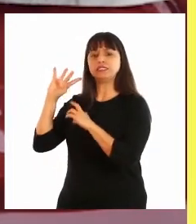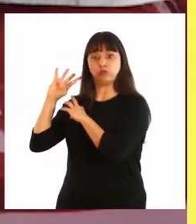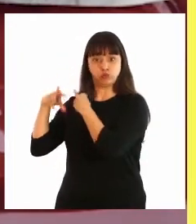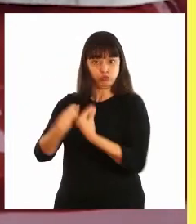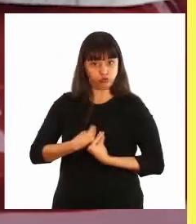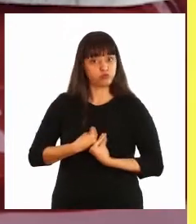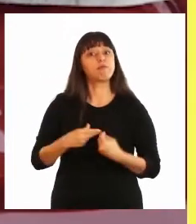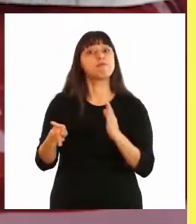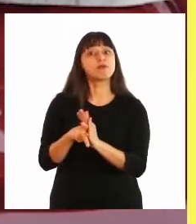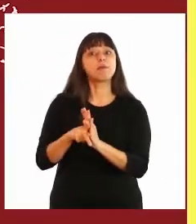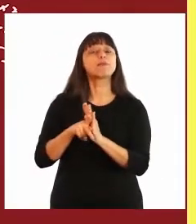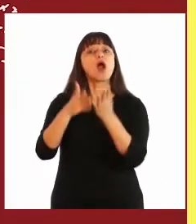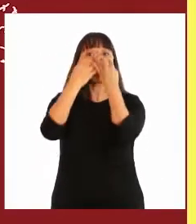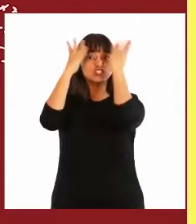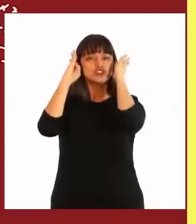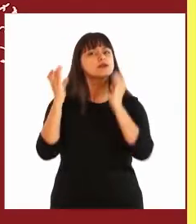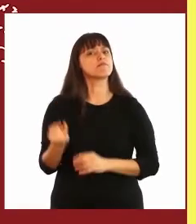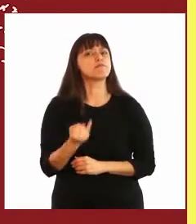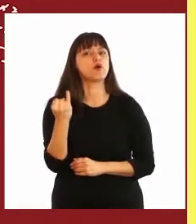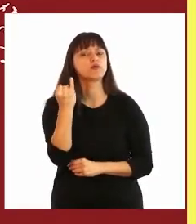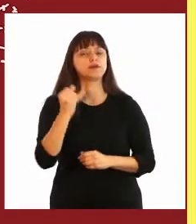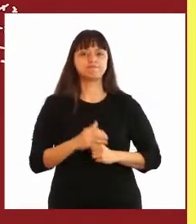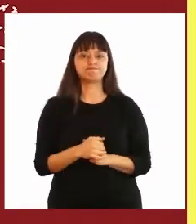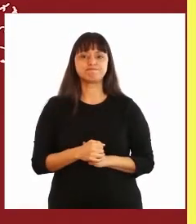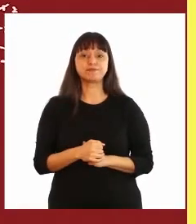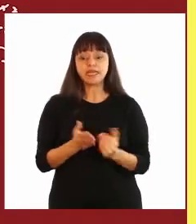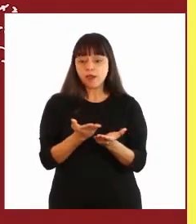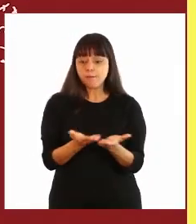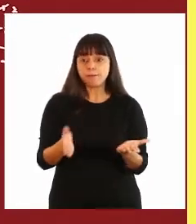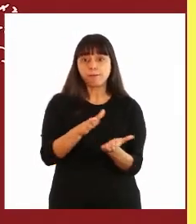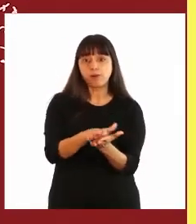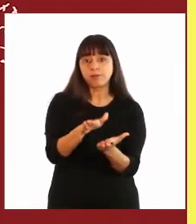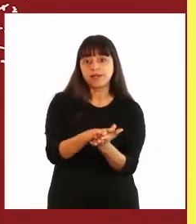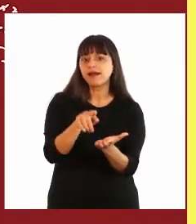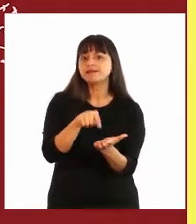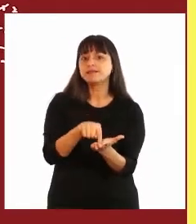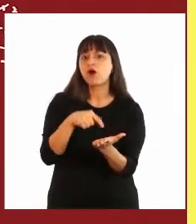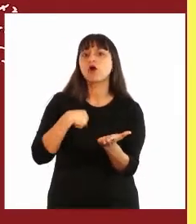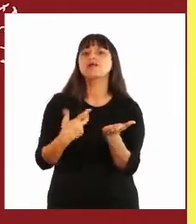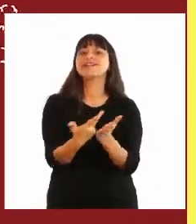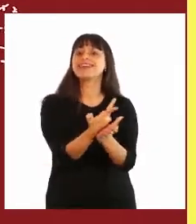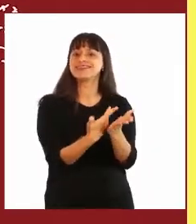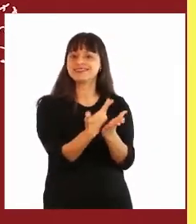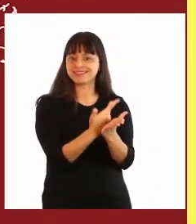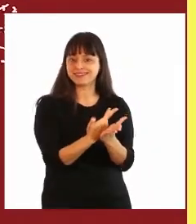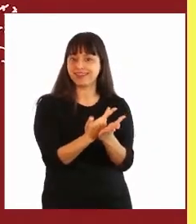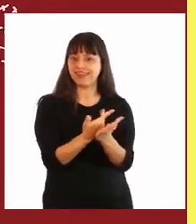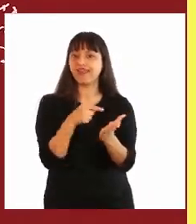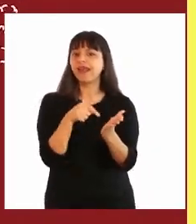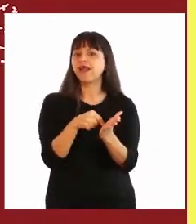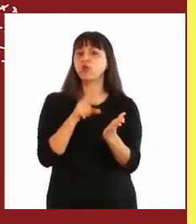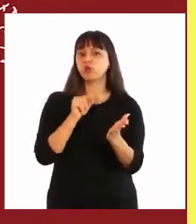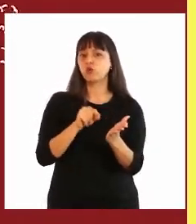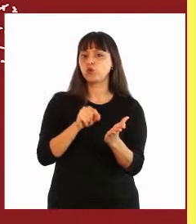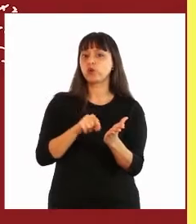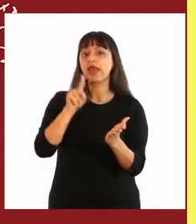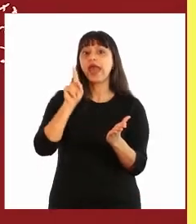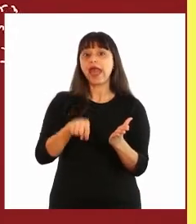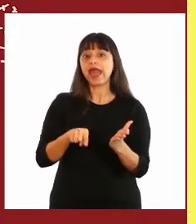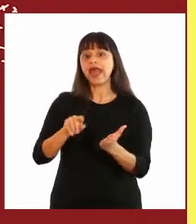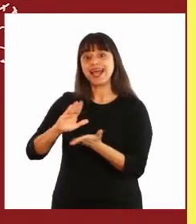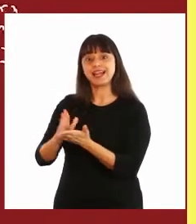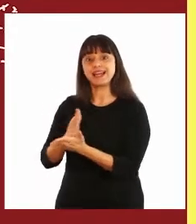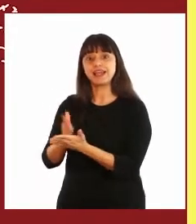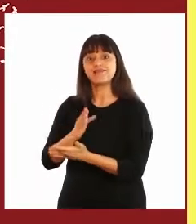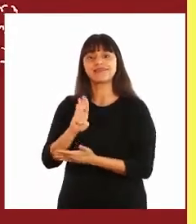publicação em específico, né, eu parto de uma das ilustrações do livro Barash Kawal, que